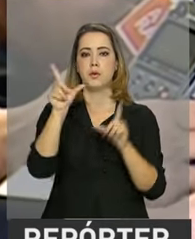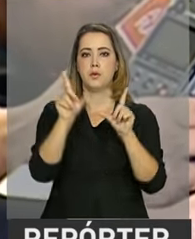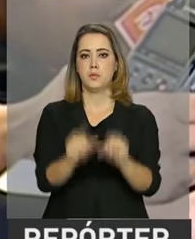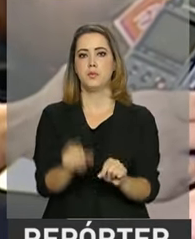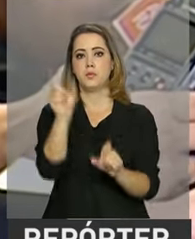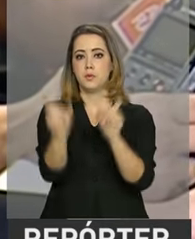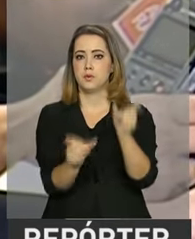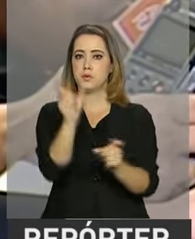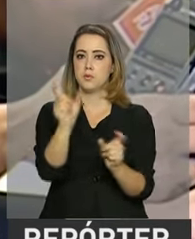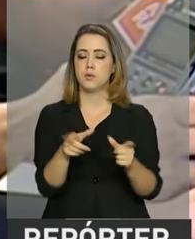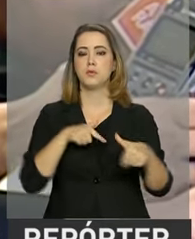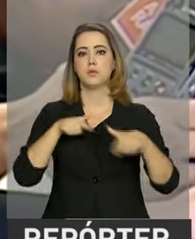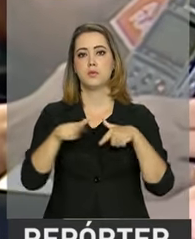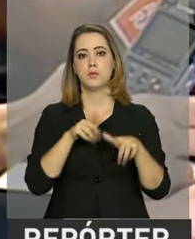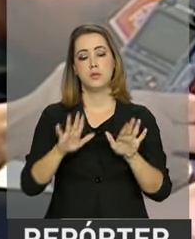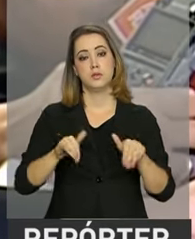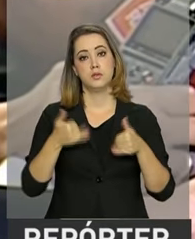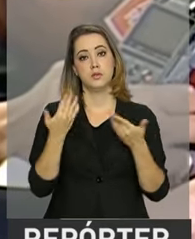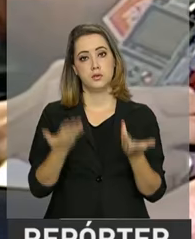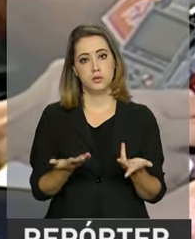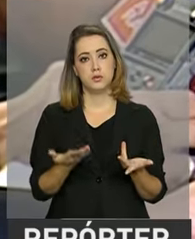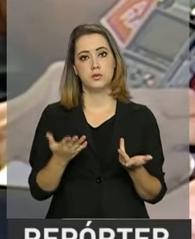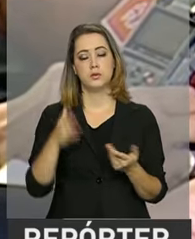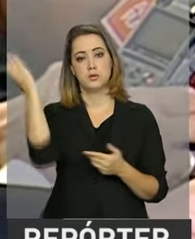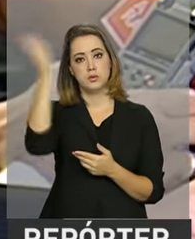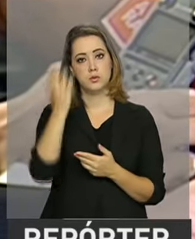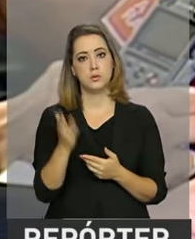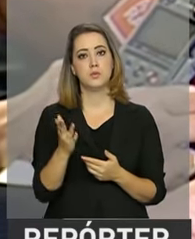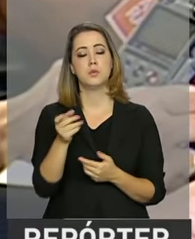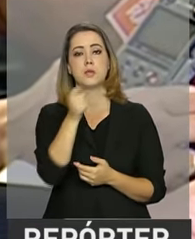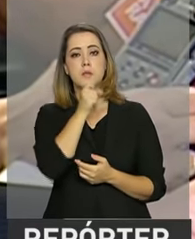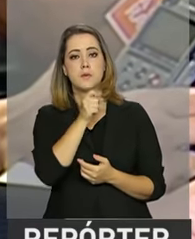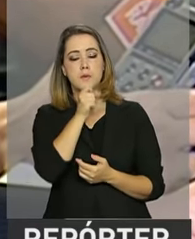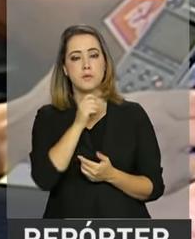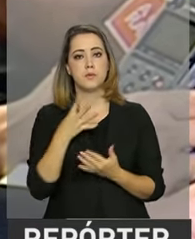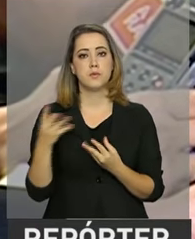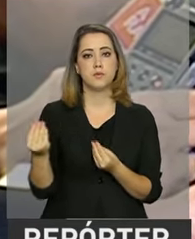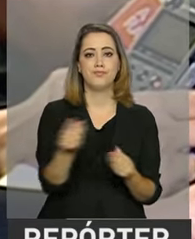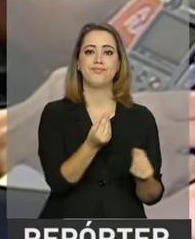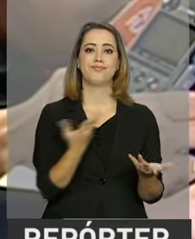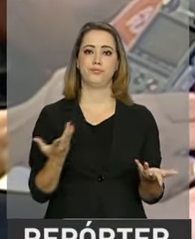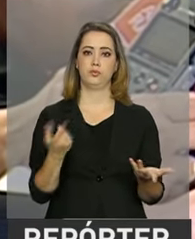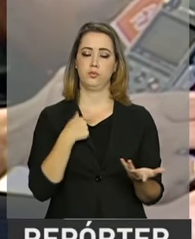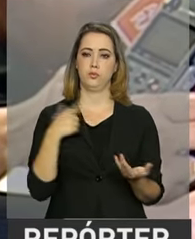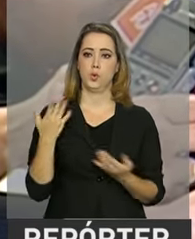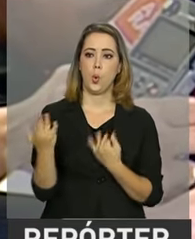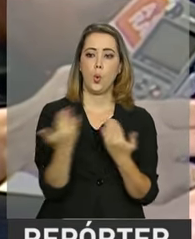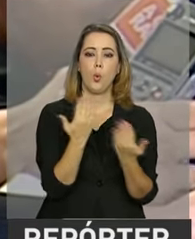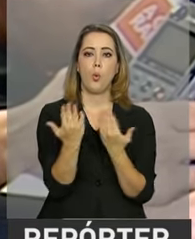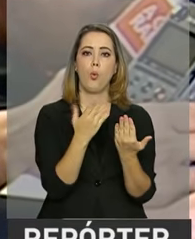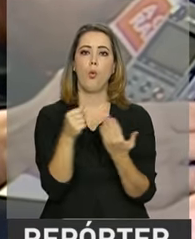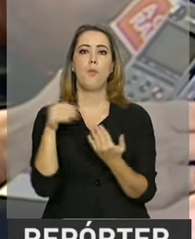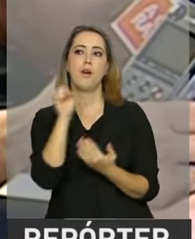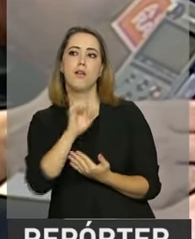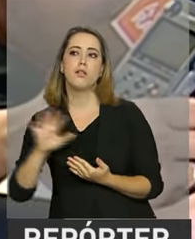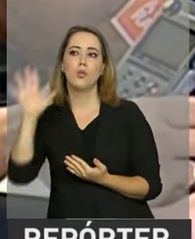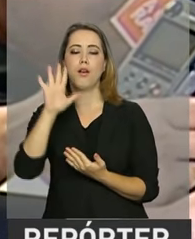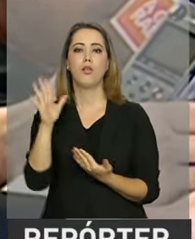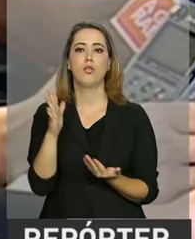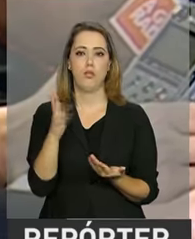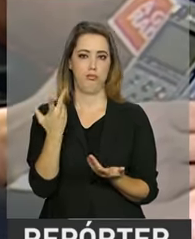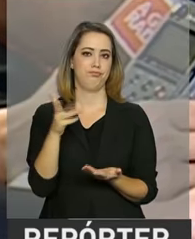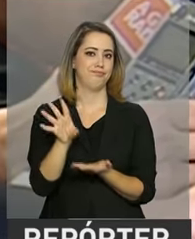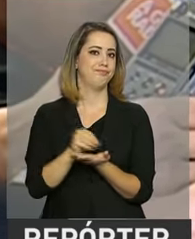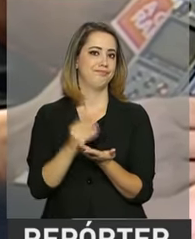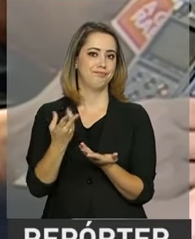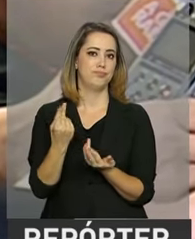idade ativa. Então, o Brasil envelhece muito rápido e a gente tende a ter uma demografia muito parecida com a demografia da Europa lá na frente. Então, se